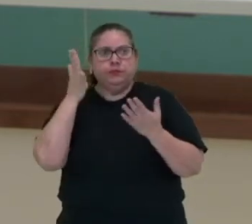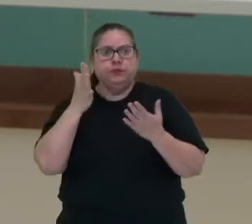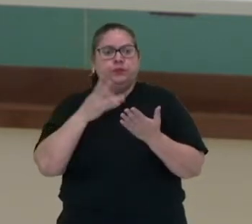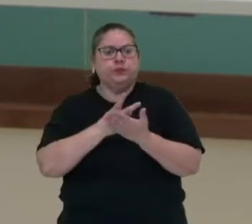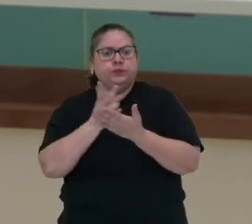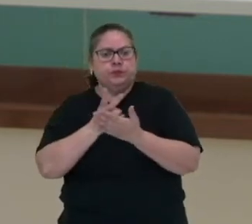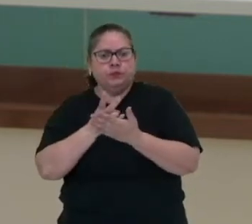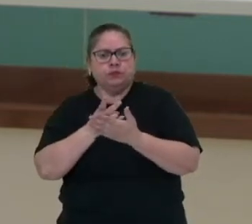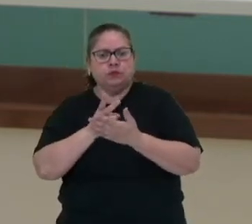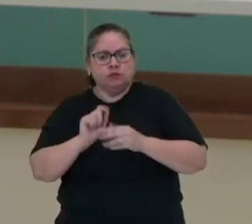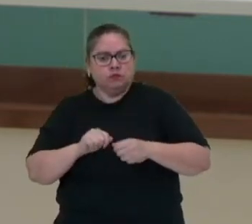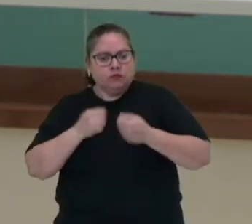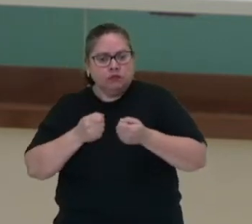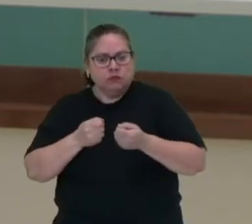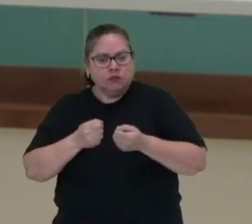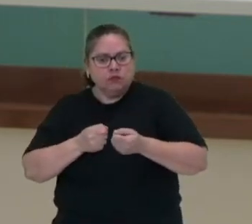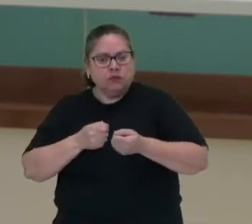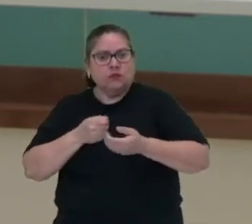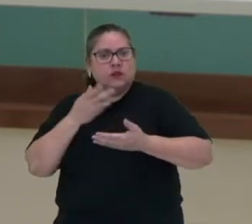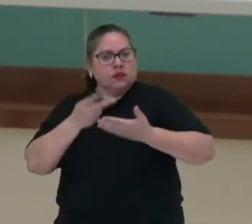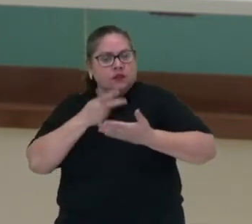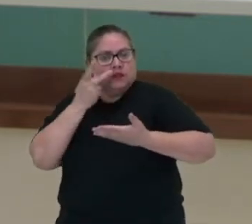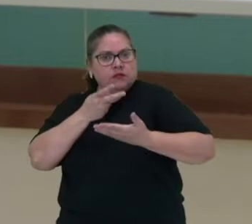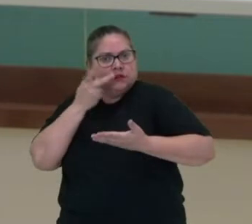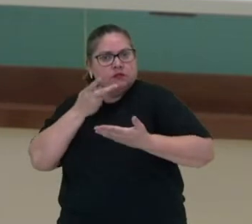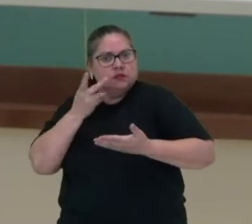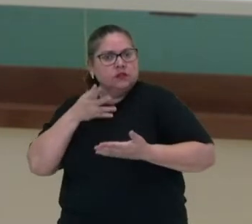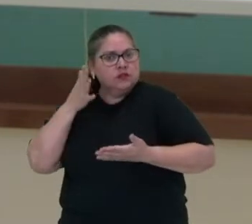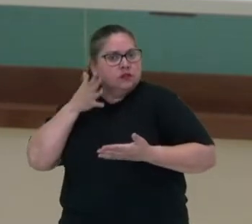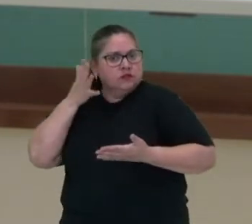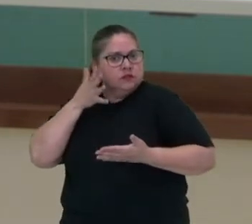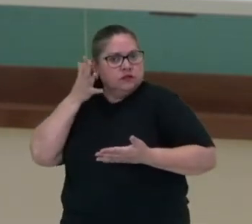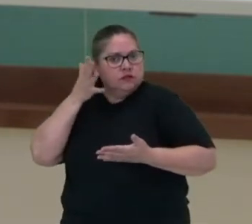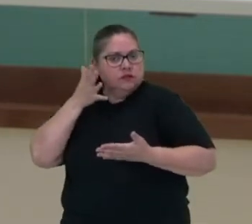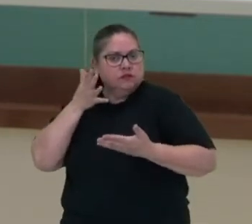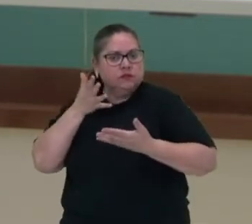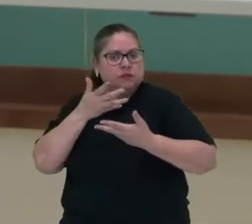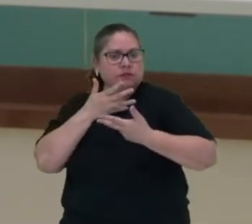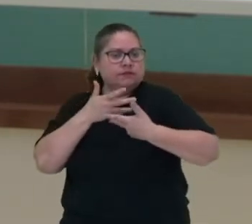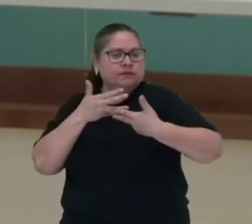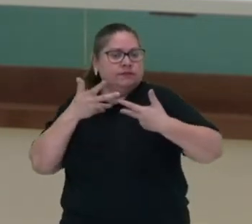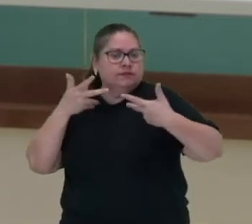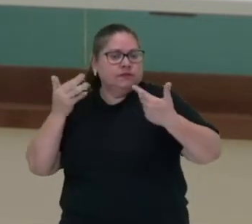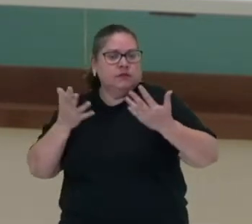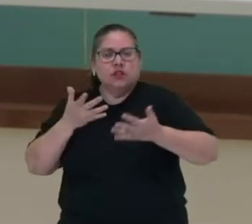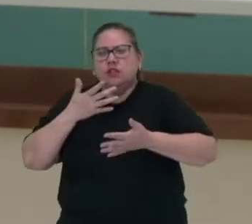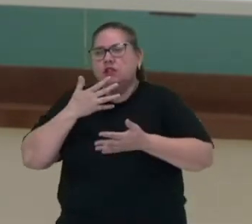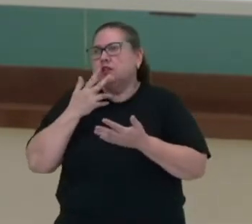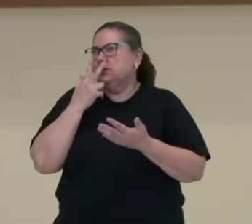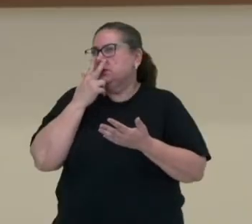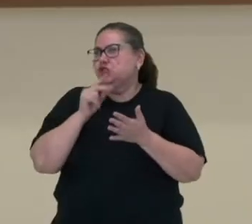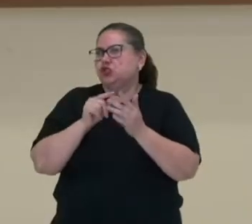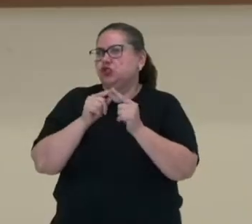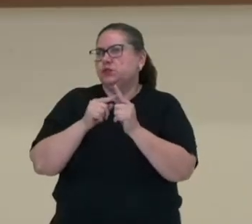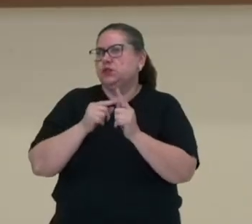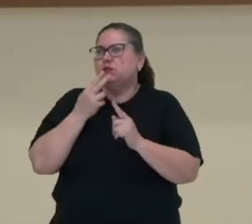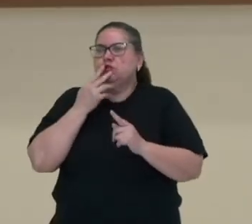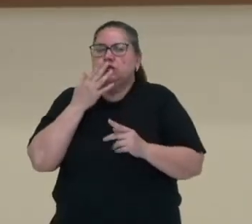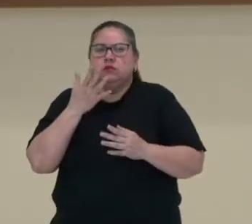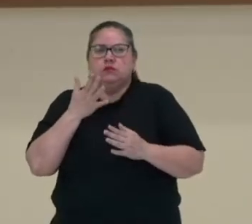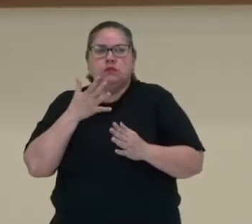Procure impor ritmo à sua exposição e tornar sua fala mais colorida e atraente. Pensem